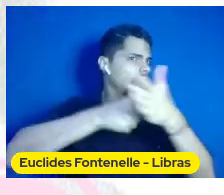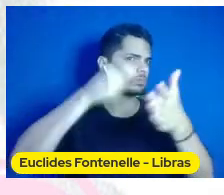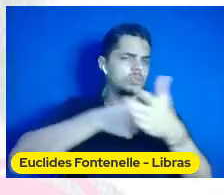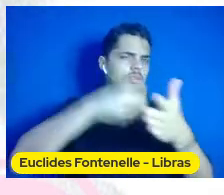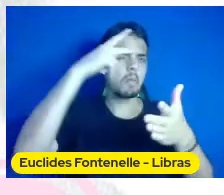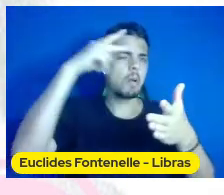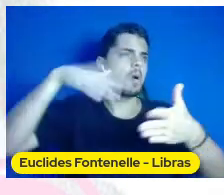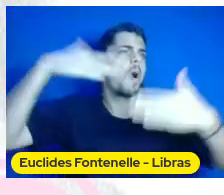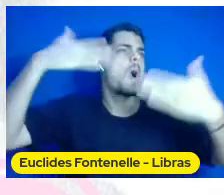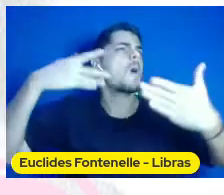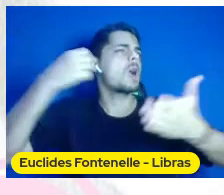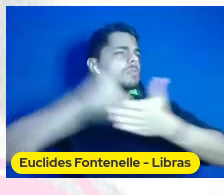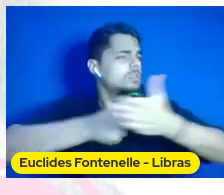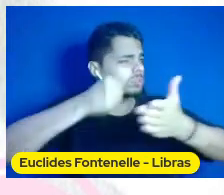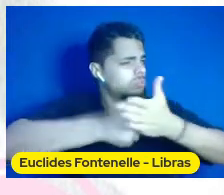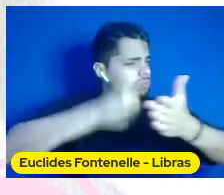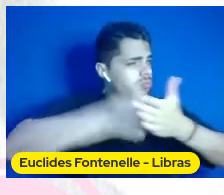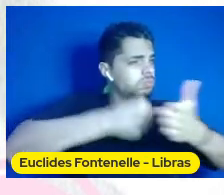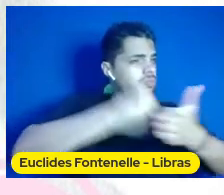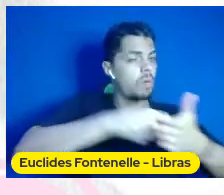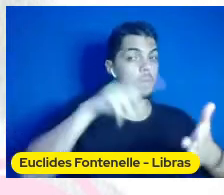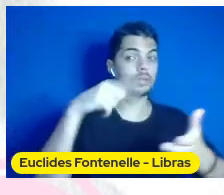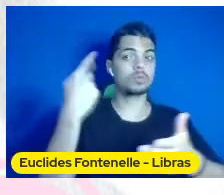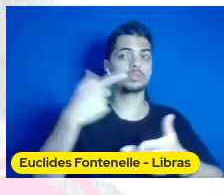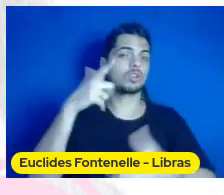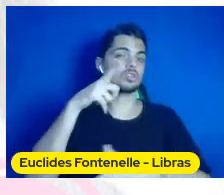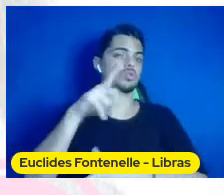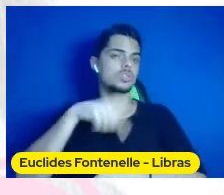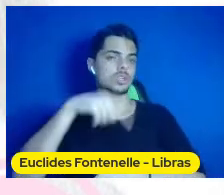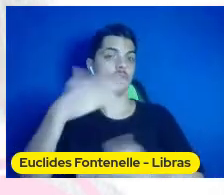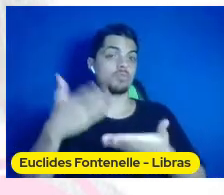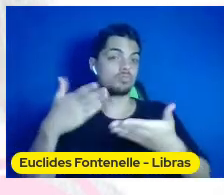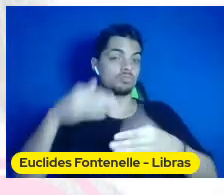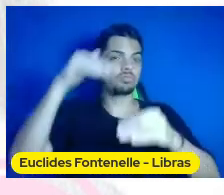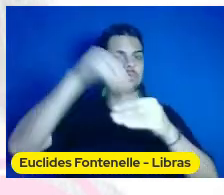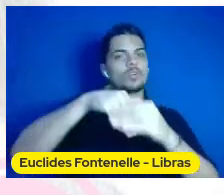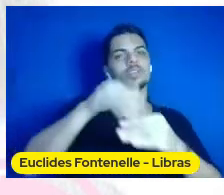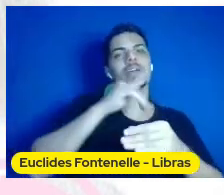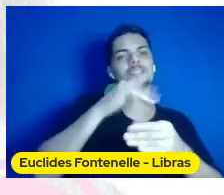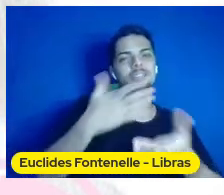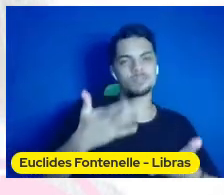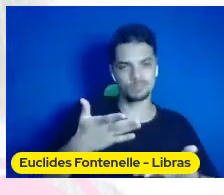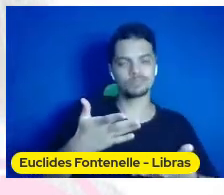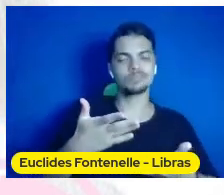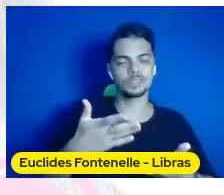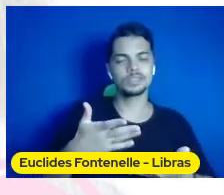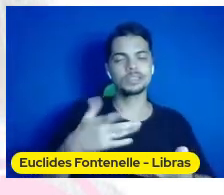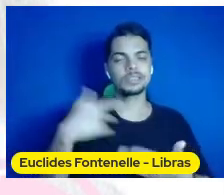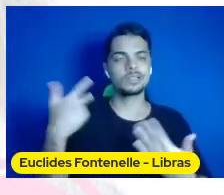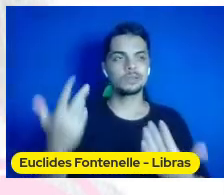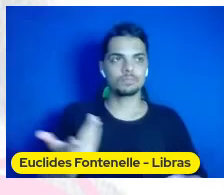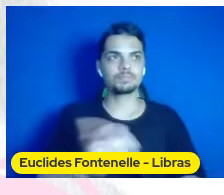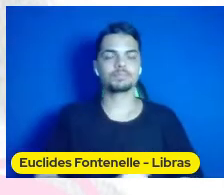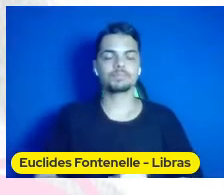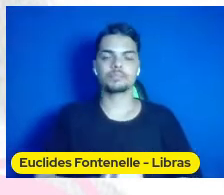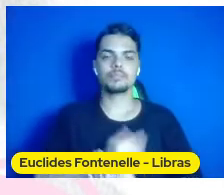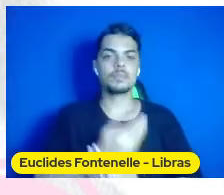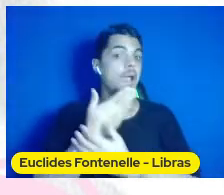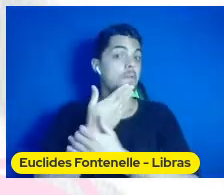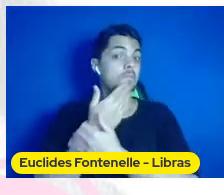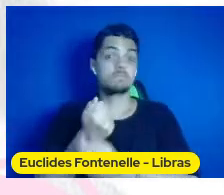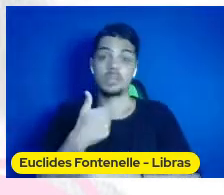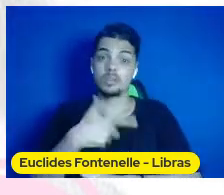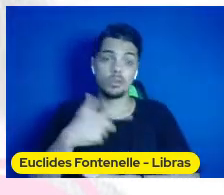gente já achou e aí vai vivendo do jeito que está, né? Não é a melhor, mas assim,